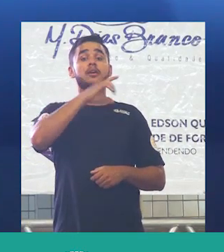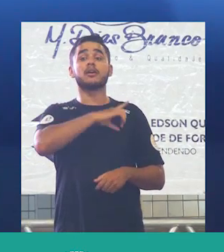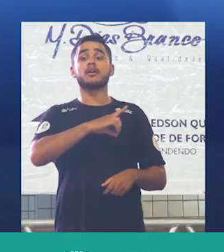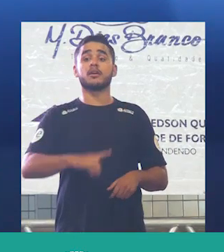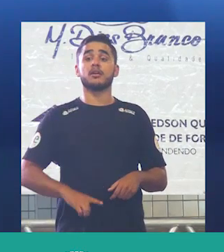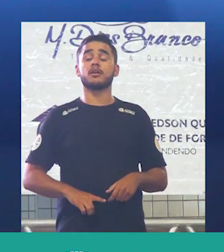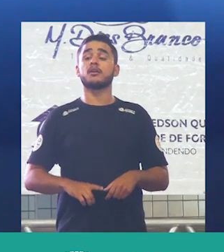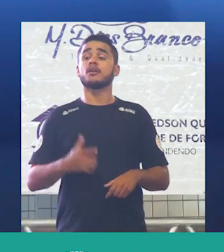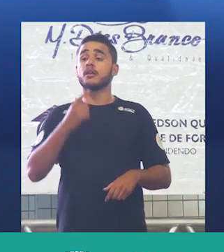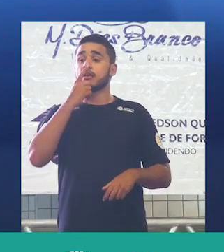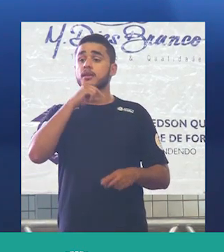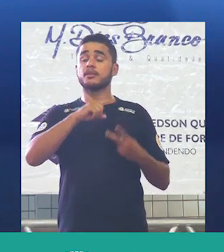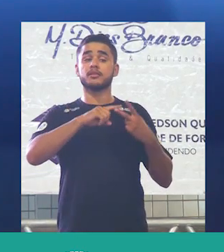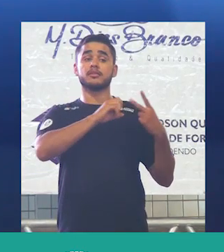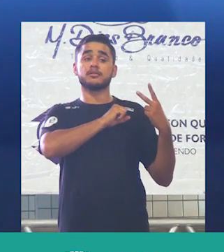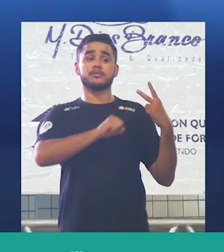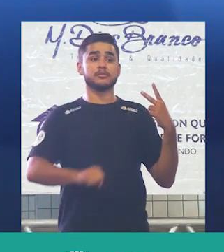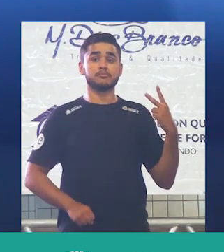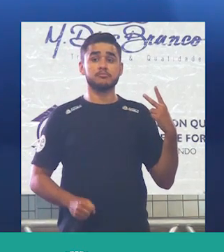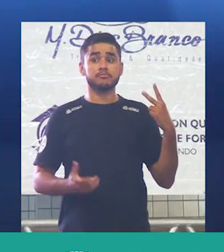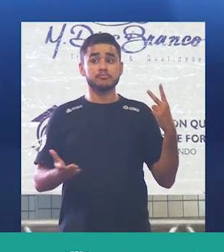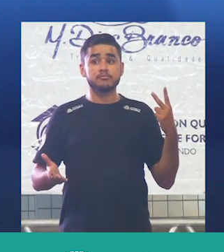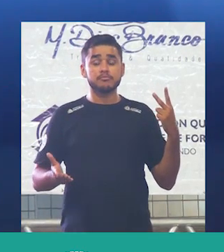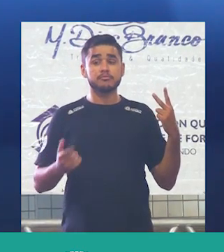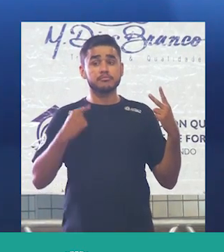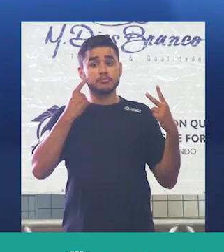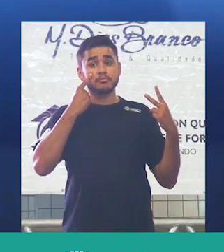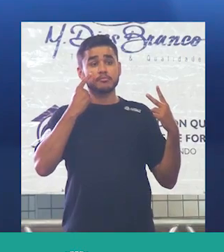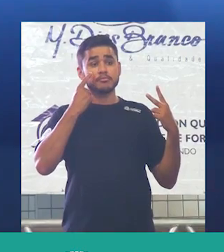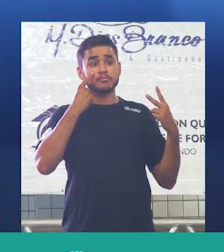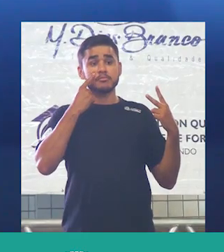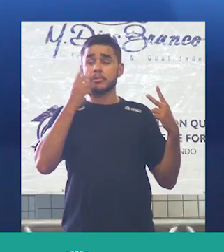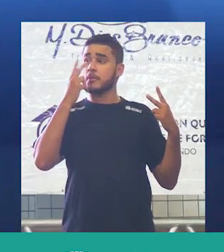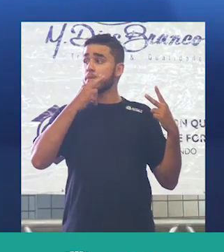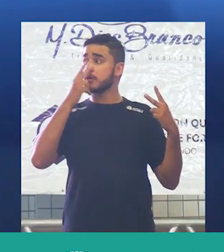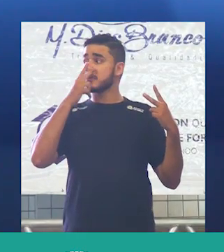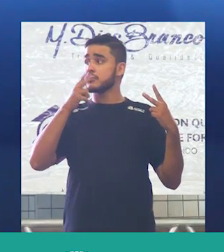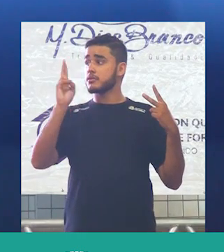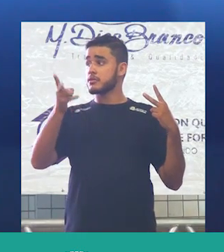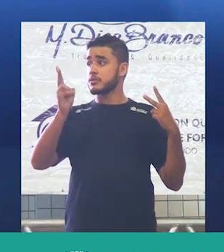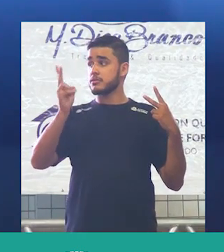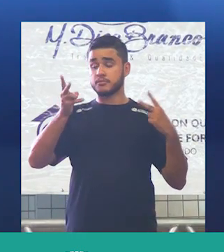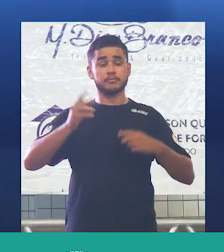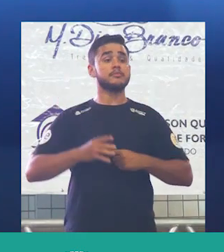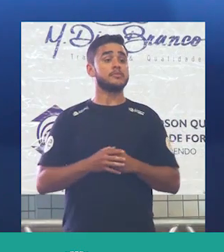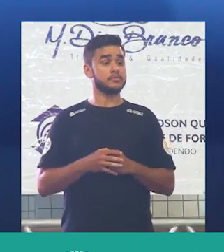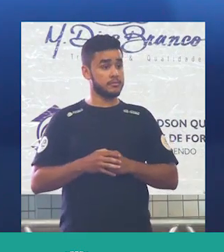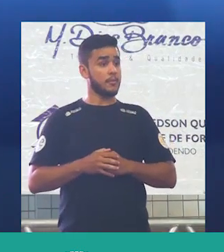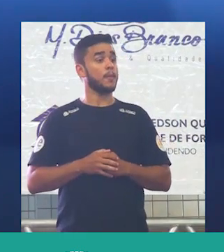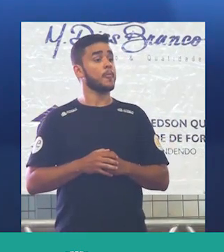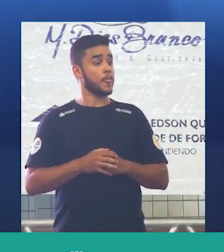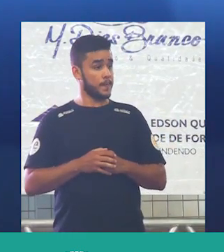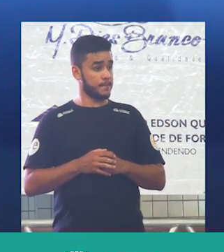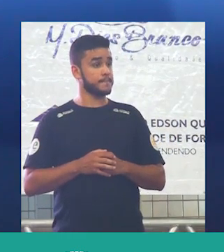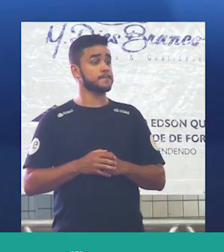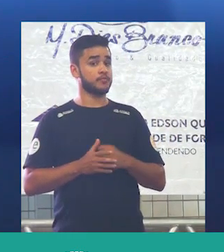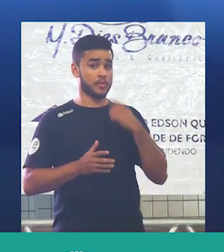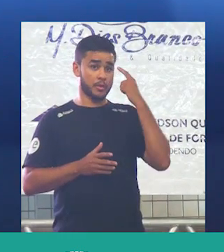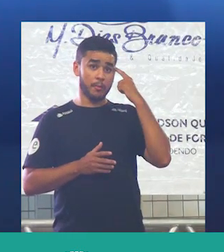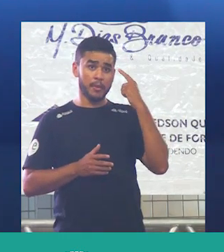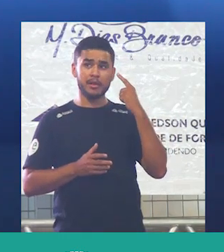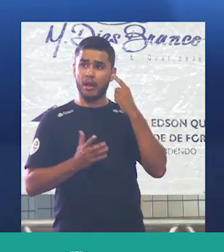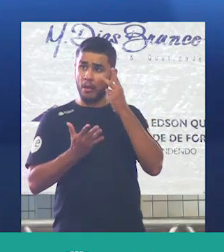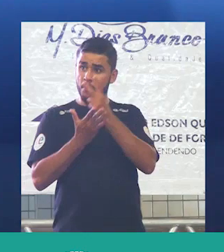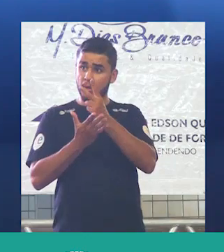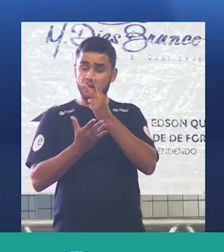Câmara dos Deputados e no Senado Federal, né? Sempre os mesmos de sempre. Então é lógico, quando não são